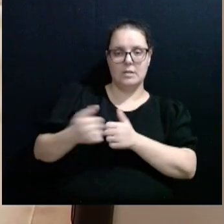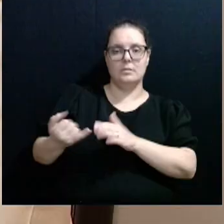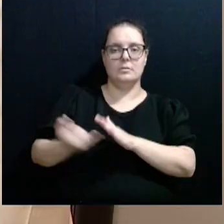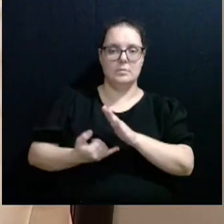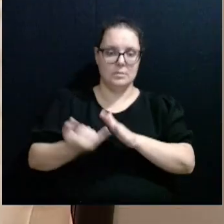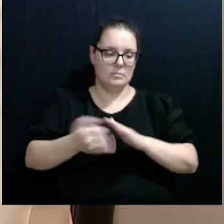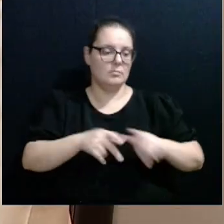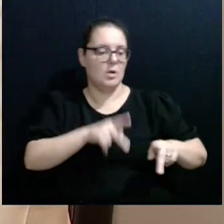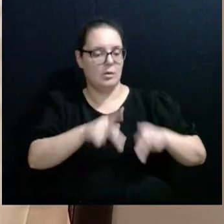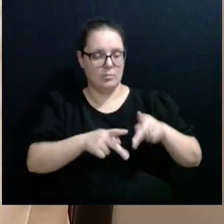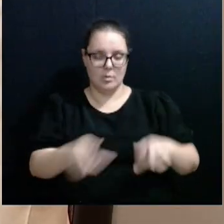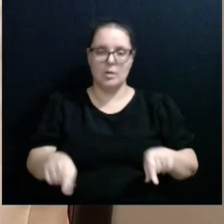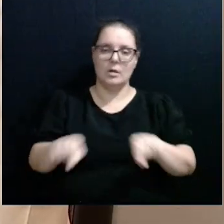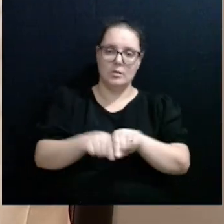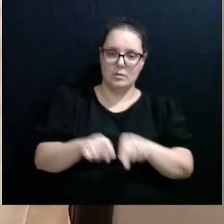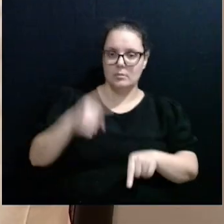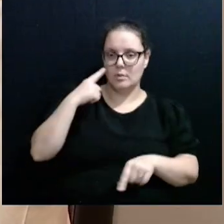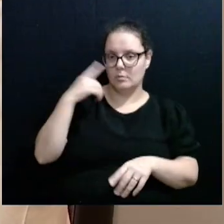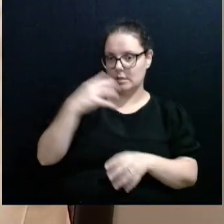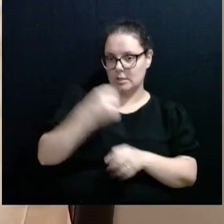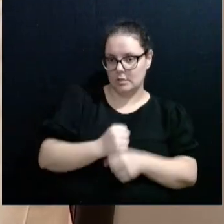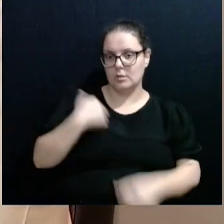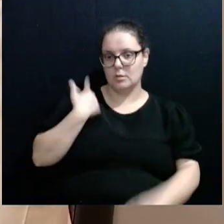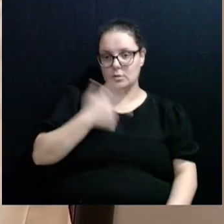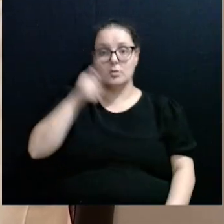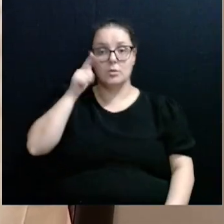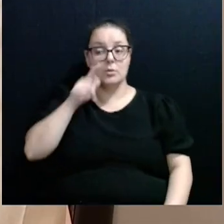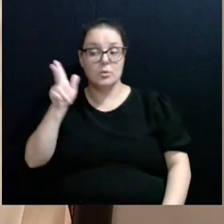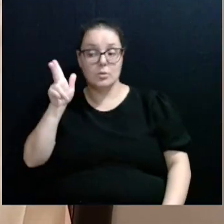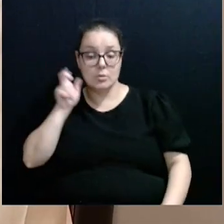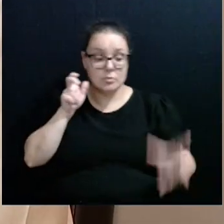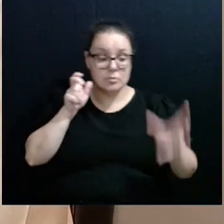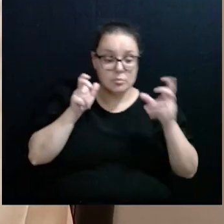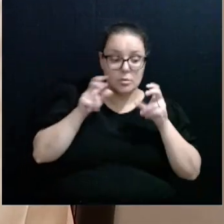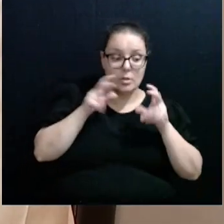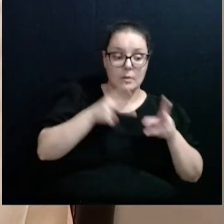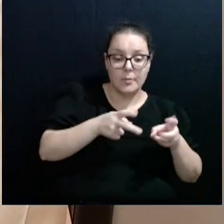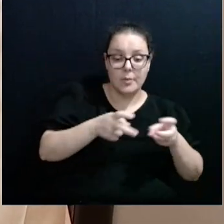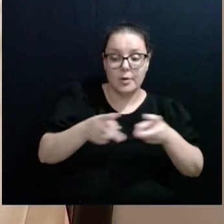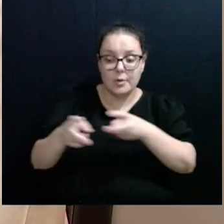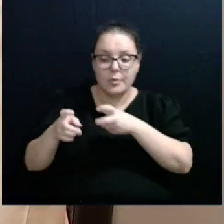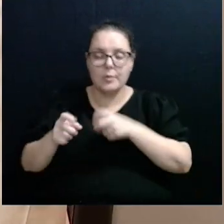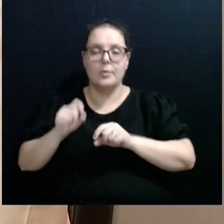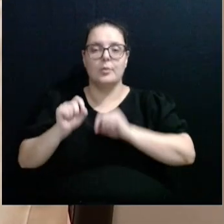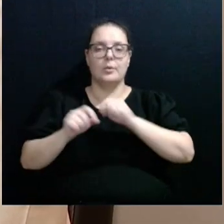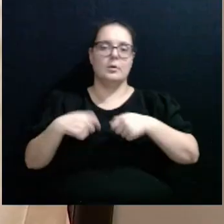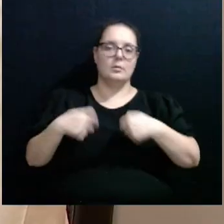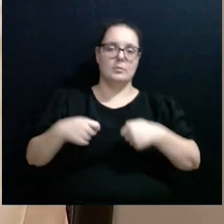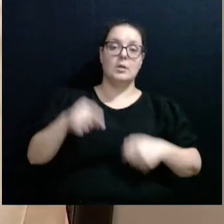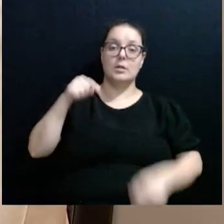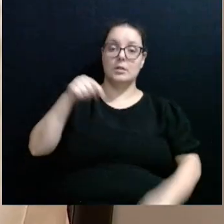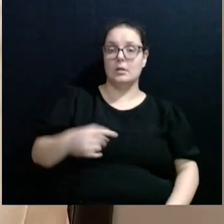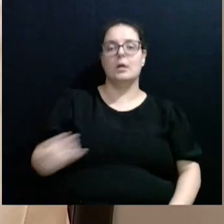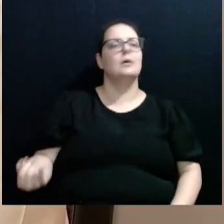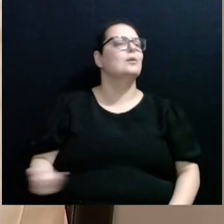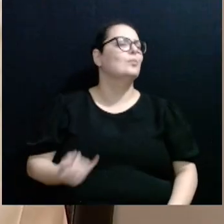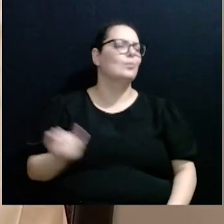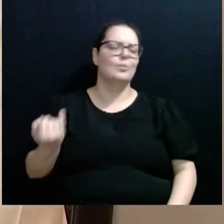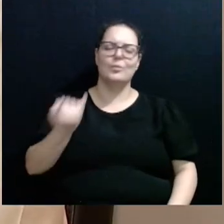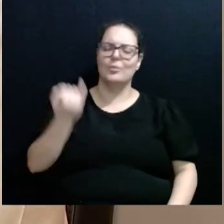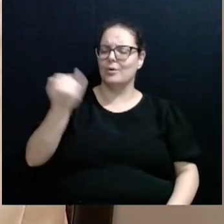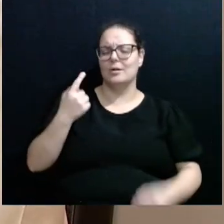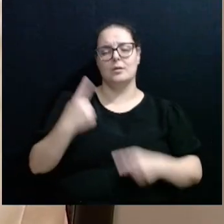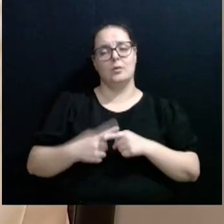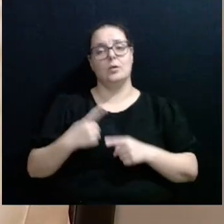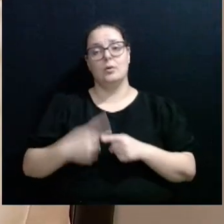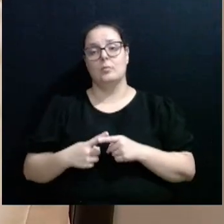população em geral, então nós conseguimos ouvir muito daquilo que eles precisam. E ela é um instrumento importantíssimo, porque ela atinge realmente aquilo